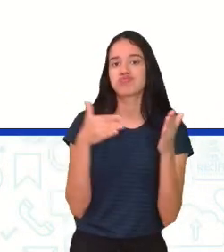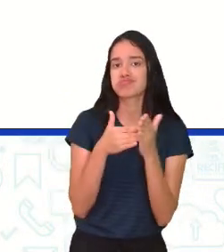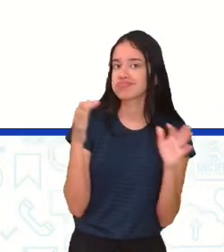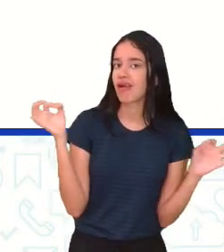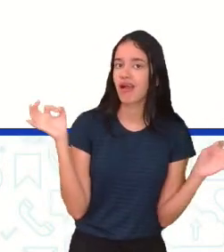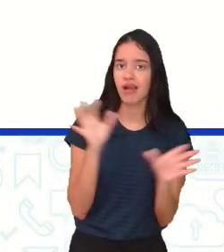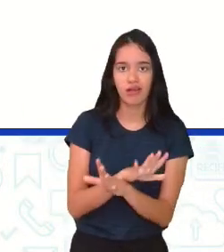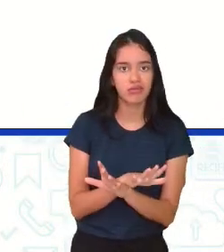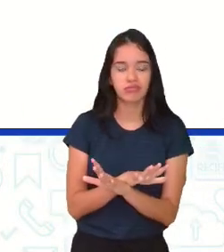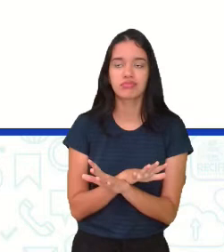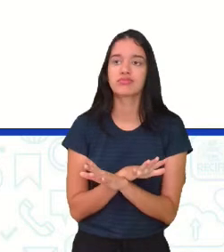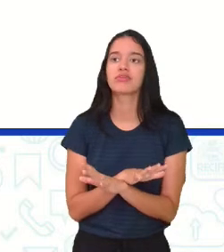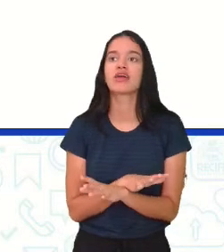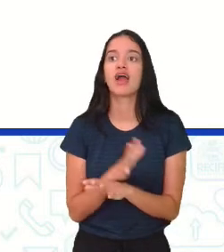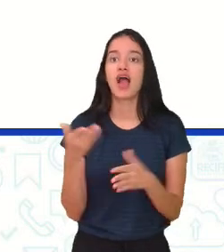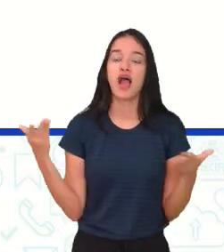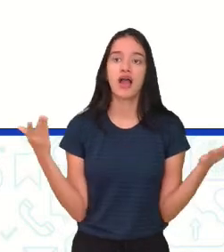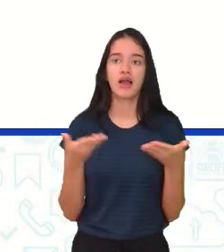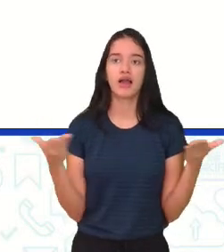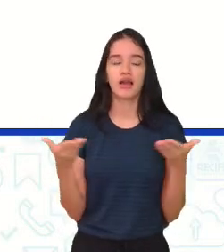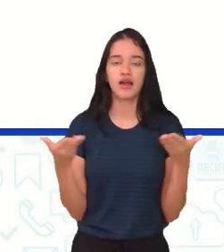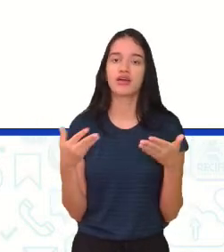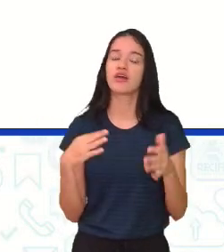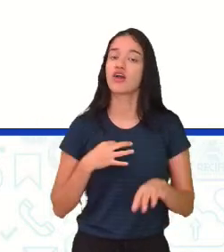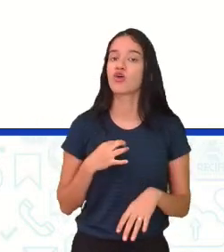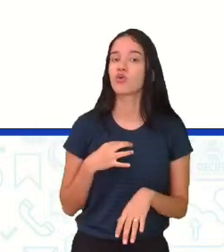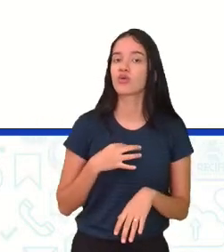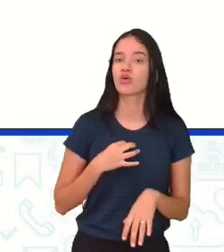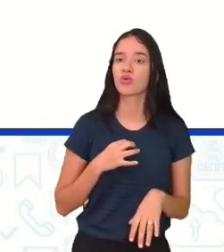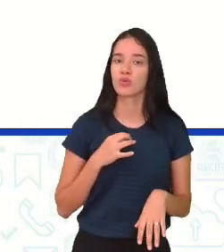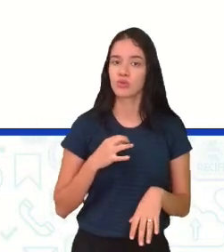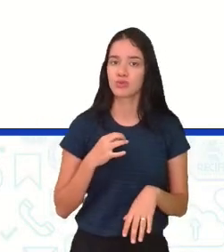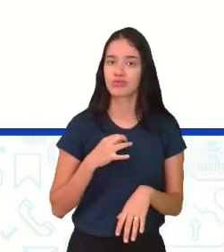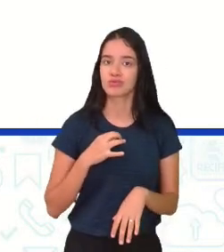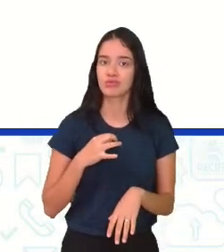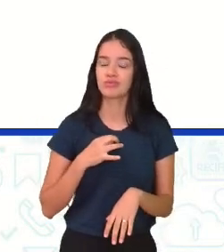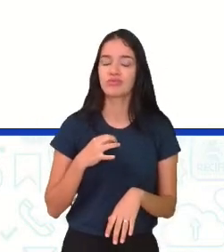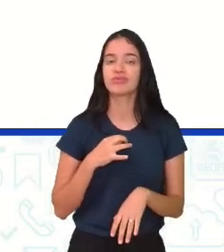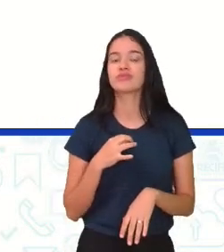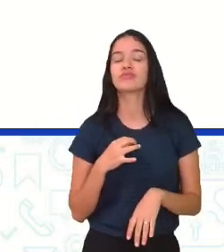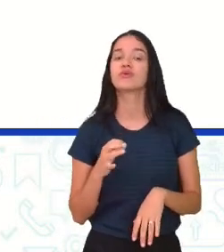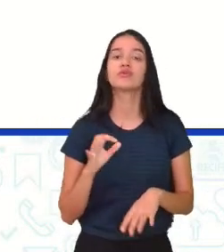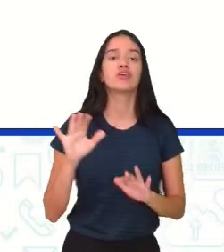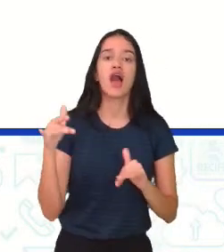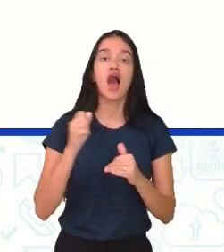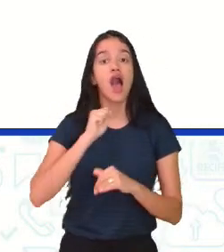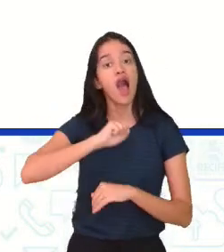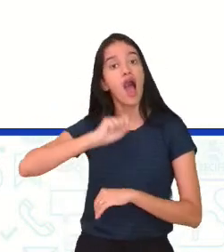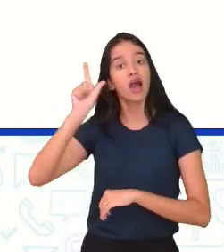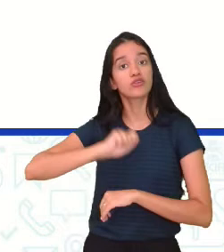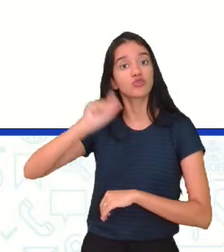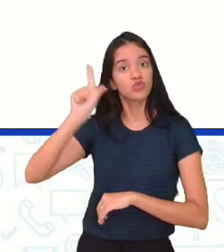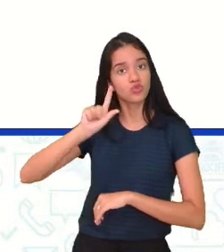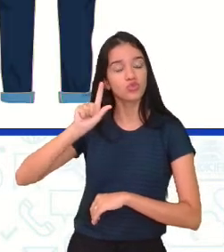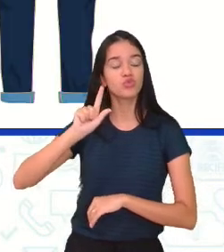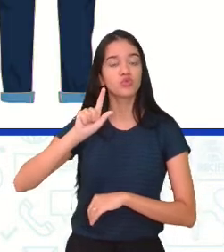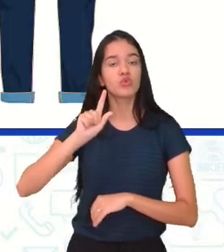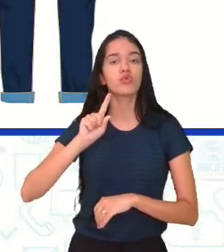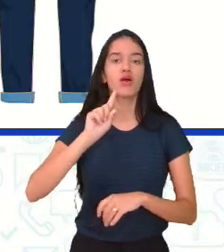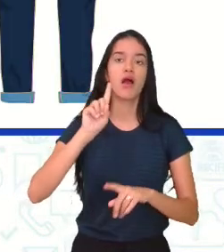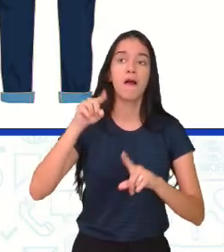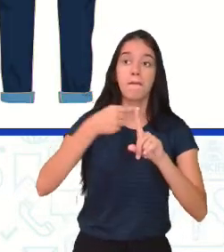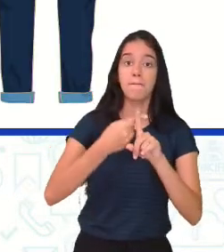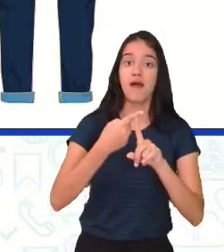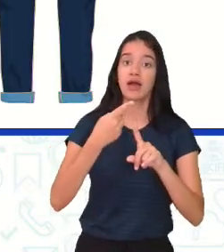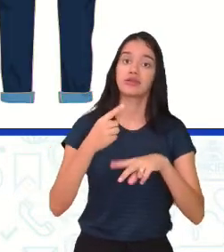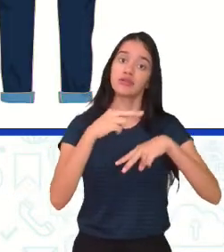certo? Aí agora a gente vai para a blusazinha aí azul. Eu posso utilizar a blusa azul com